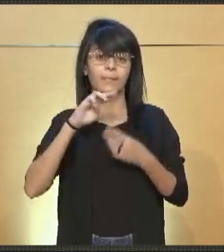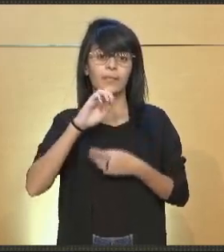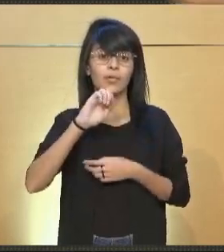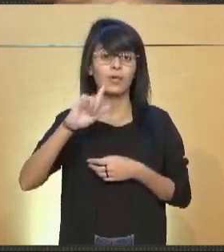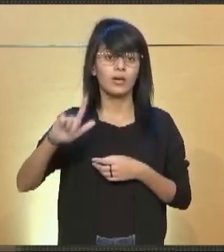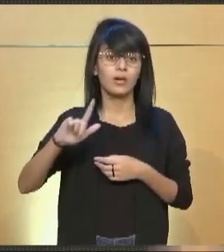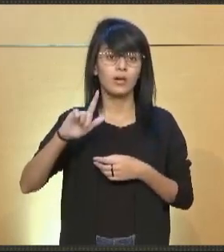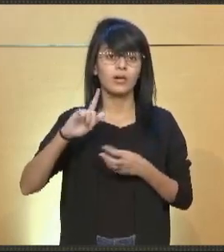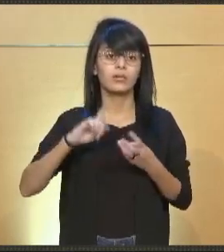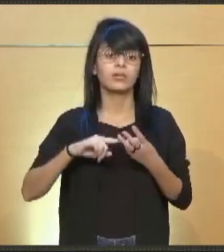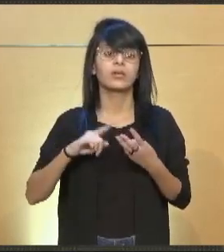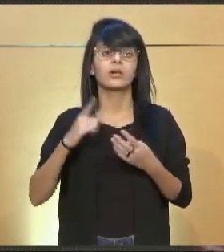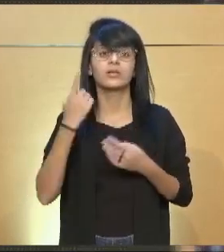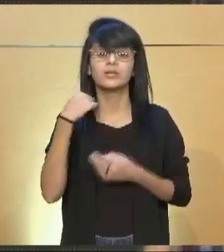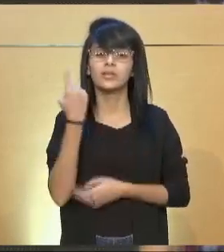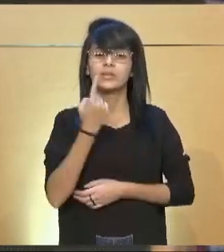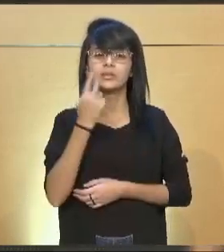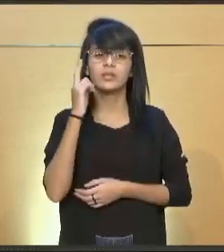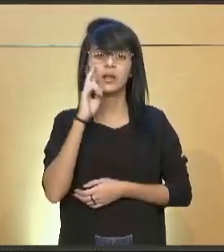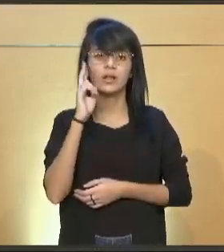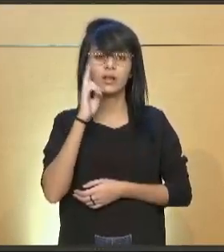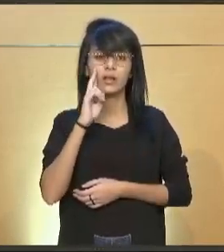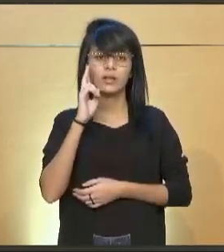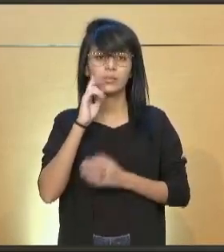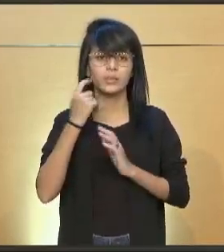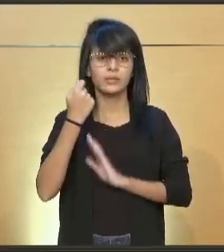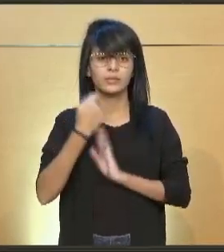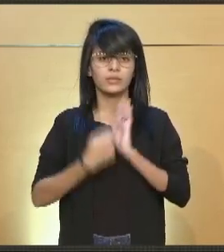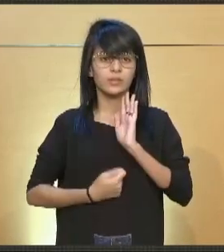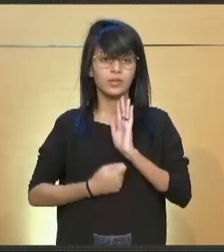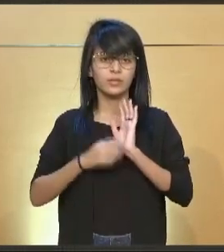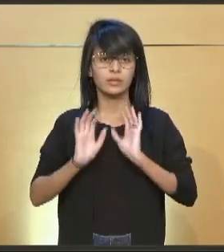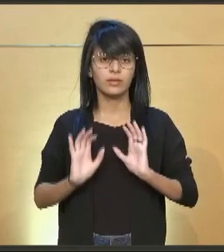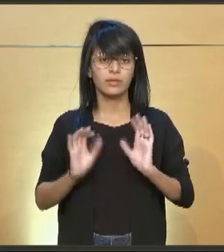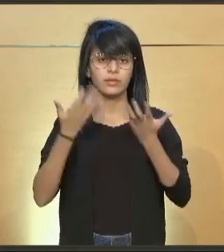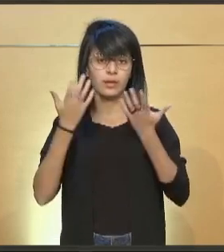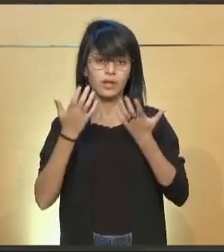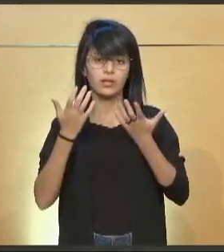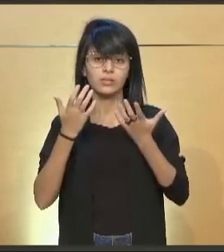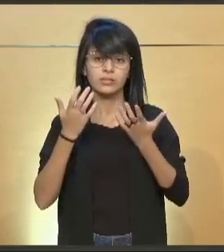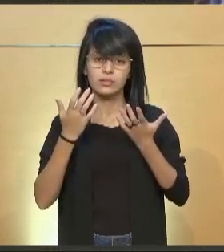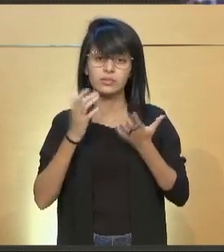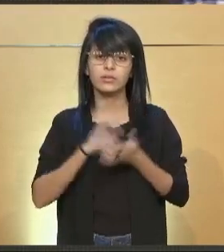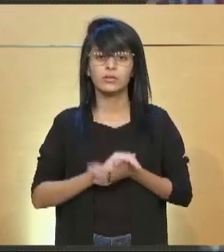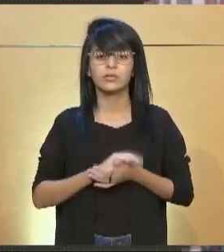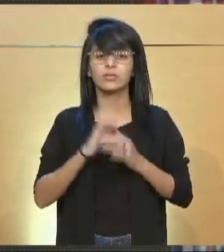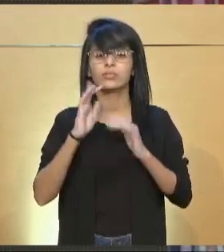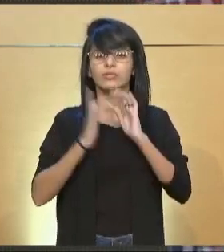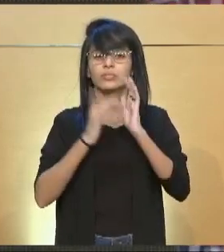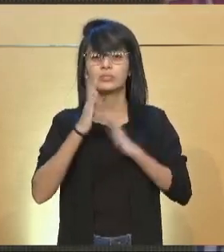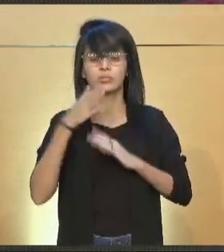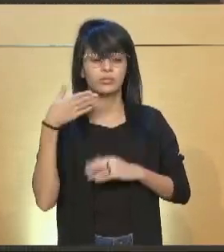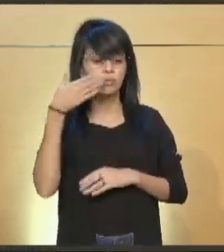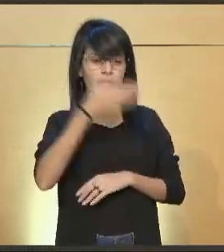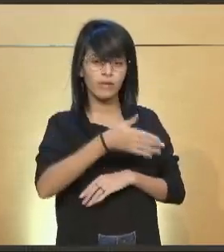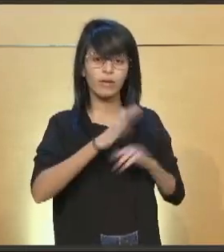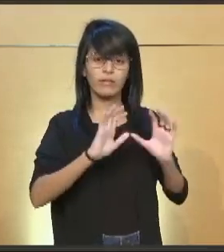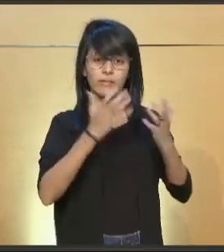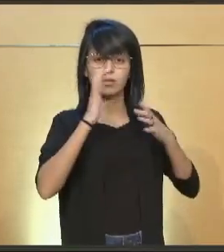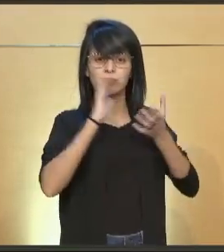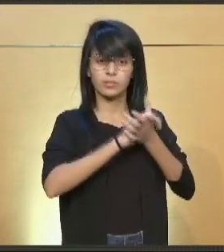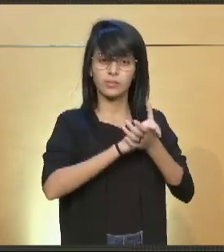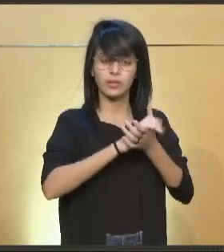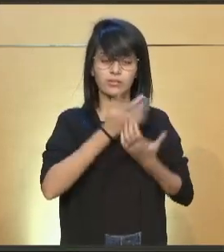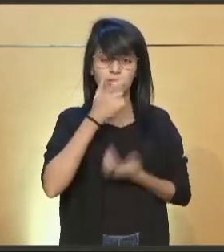a gente lembra da passagem lá da festa de Caná da Galileia. Jesus fez o casamento de Caná. Isso é